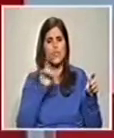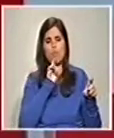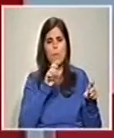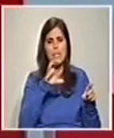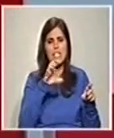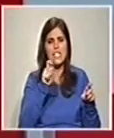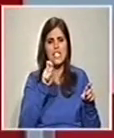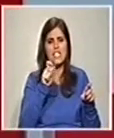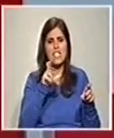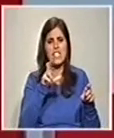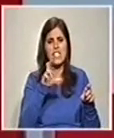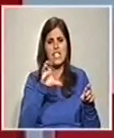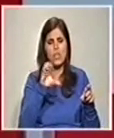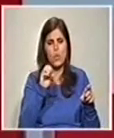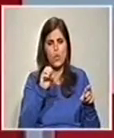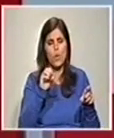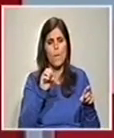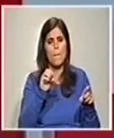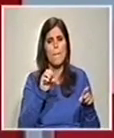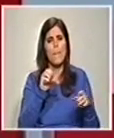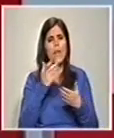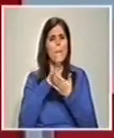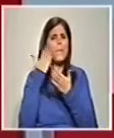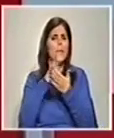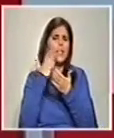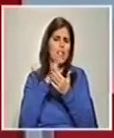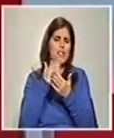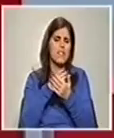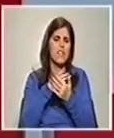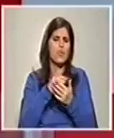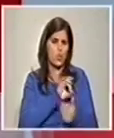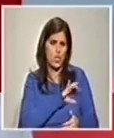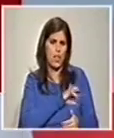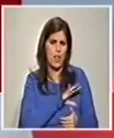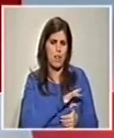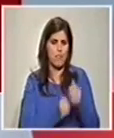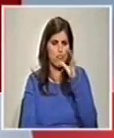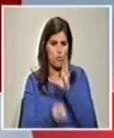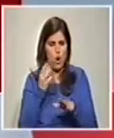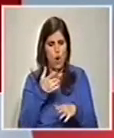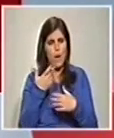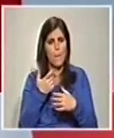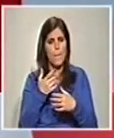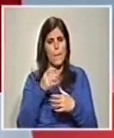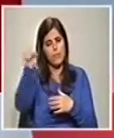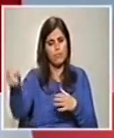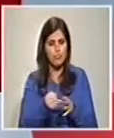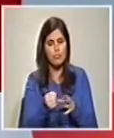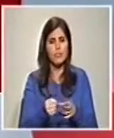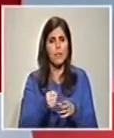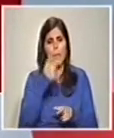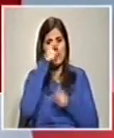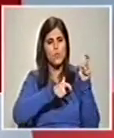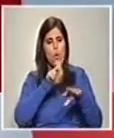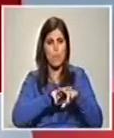Cerco, construtora civil chilena, que nasce com o propósito de reintegrar presidiários. Ou seja, pessoas que estão